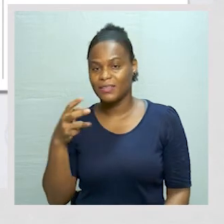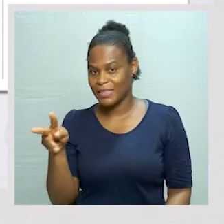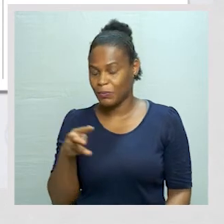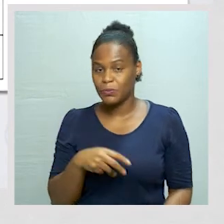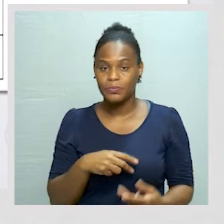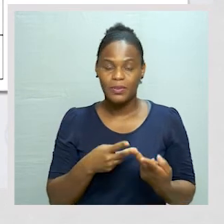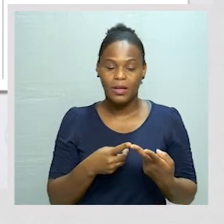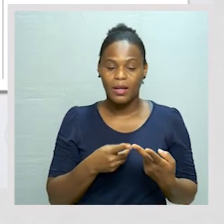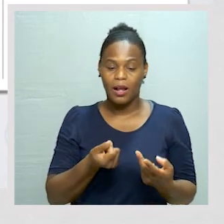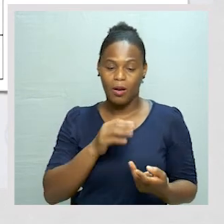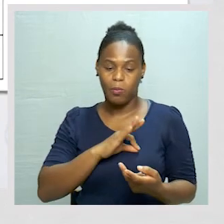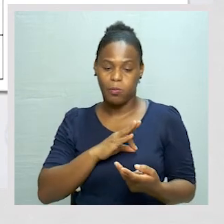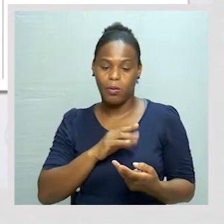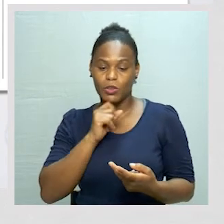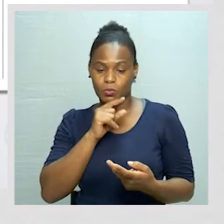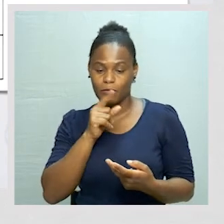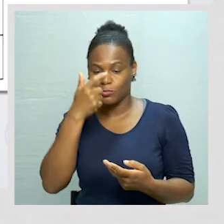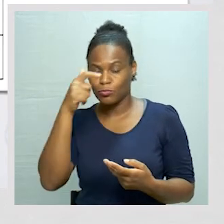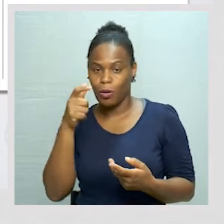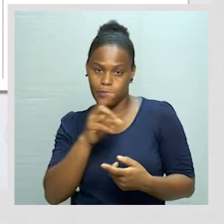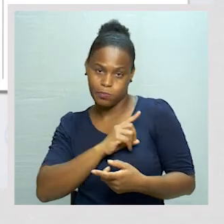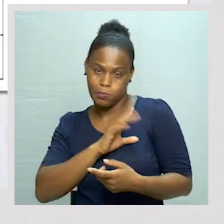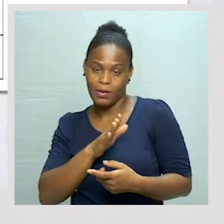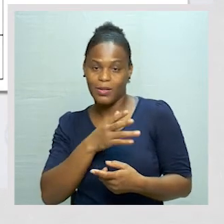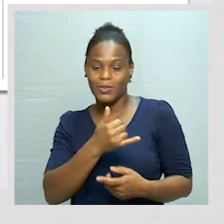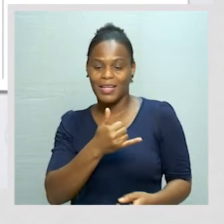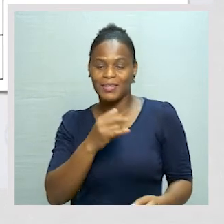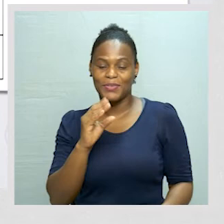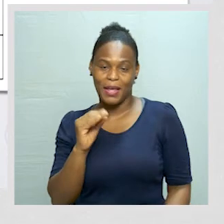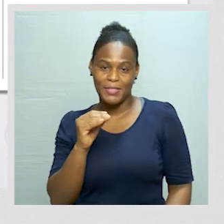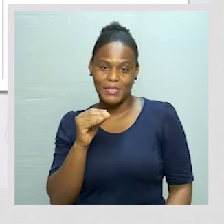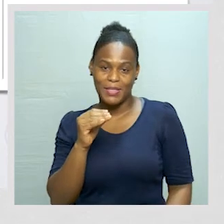25.300. O rendimento disponível dos particulares,